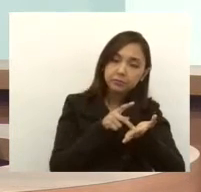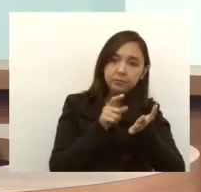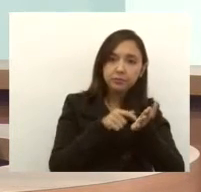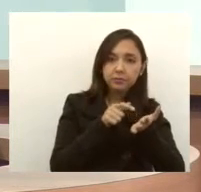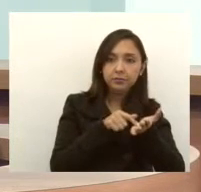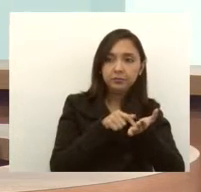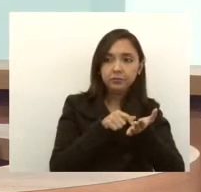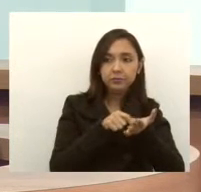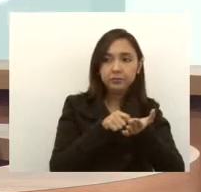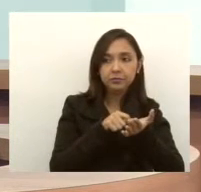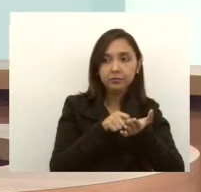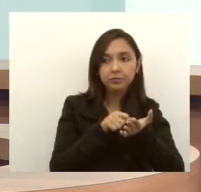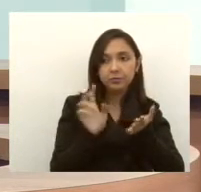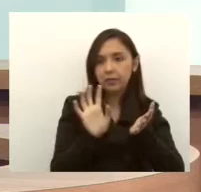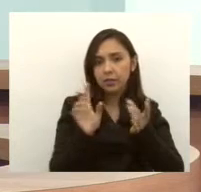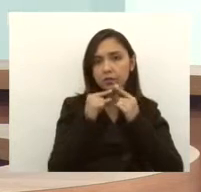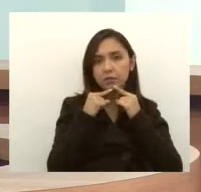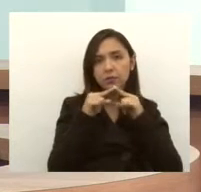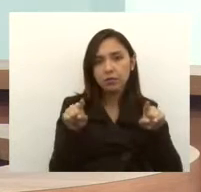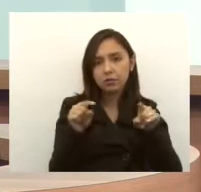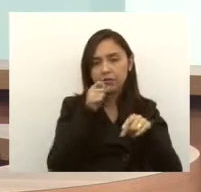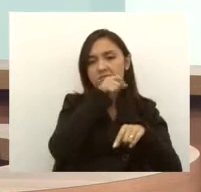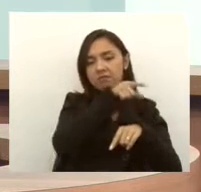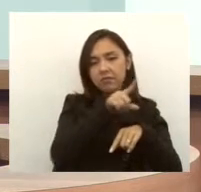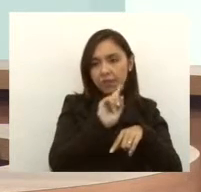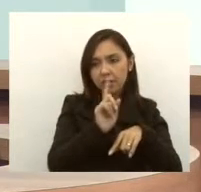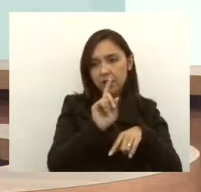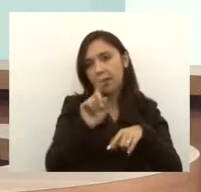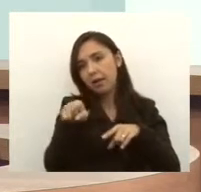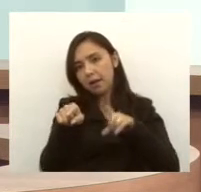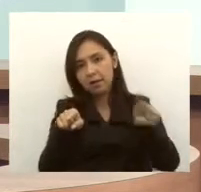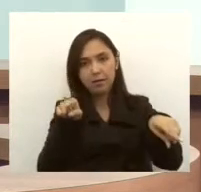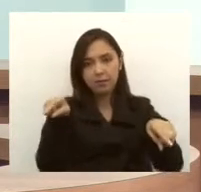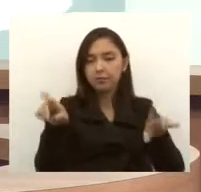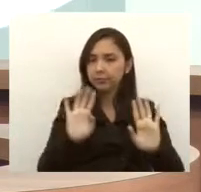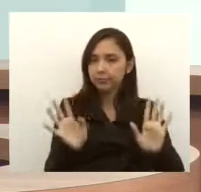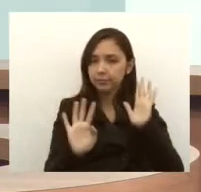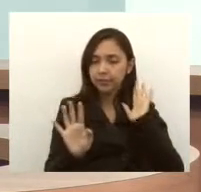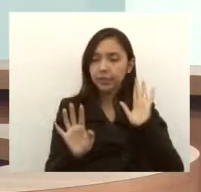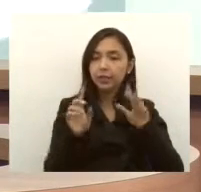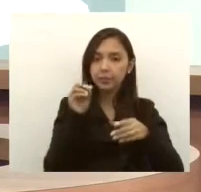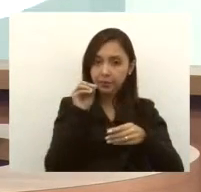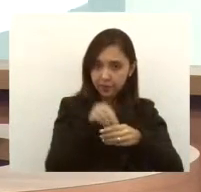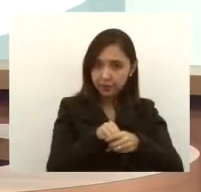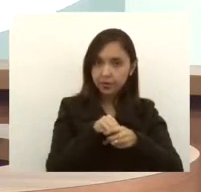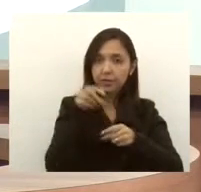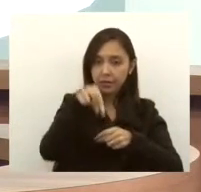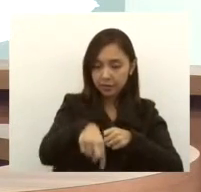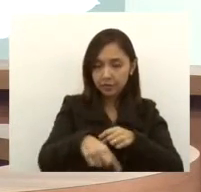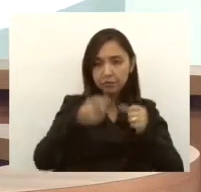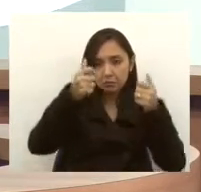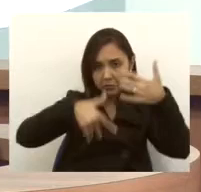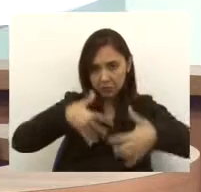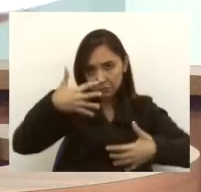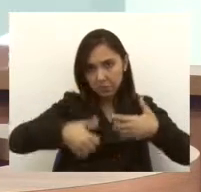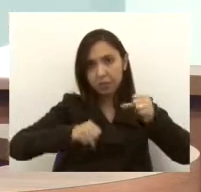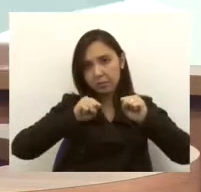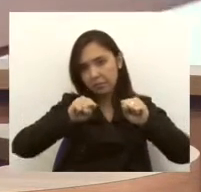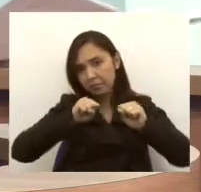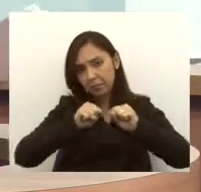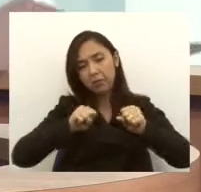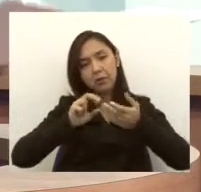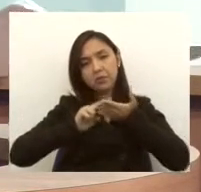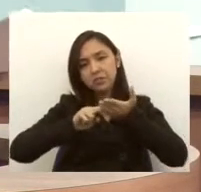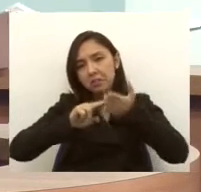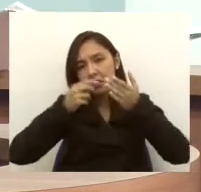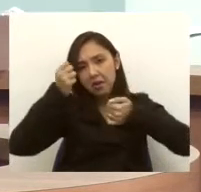originalmente, não que eu vá criticar aqui vereador A ou vereador B, porque o vereador está dentro da sua prerrogativa, ele pode encaminhar o